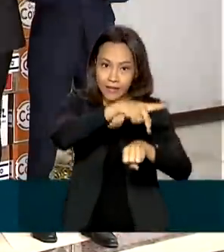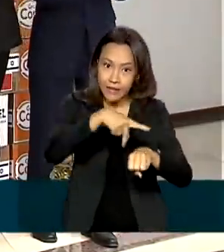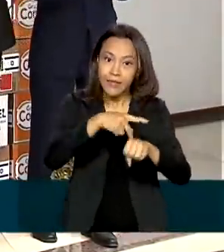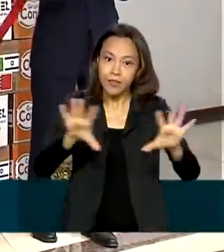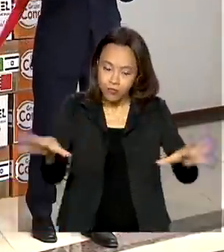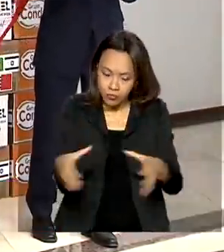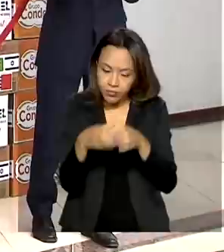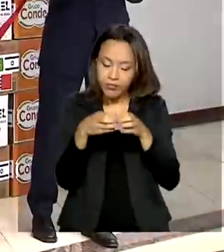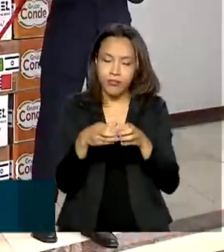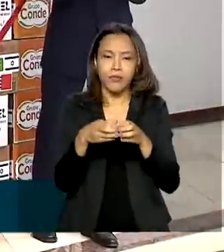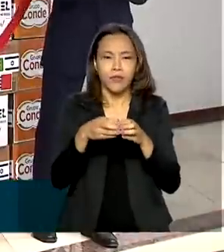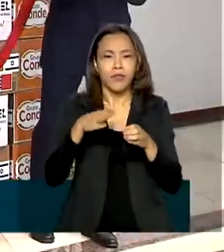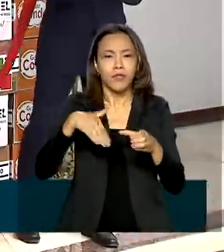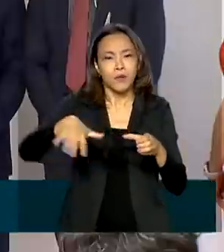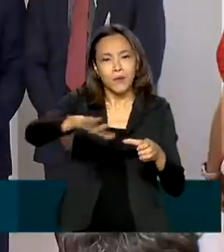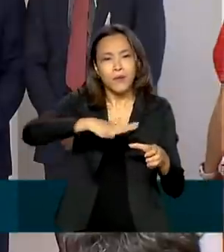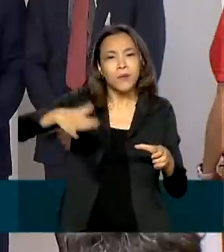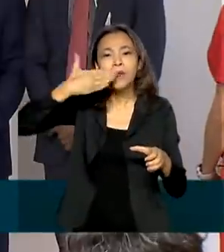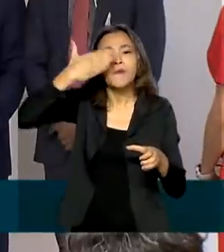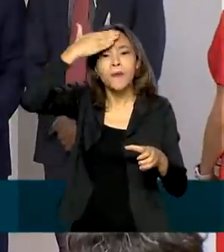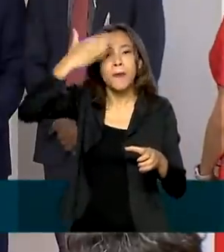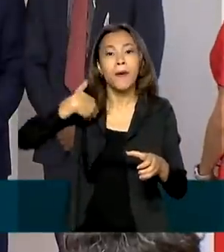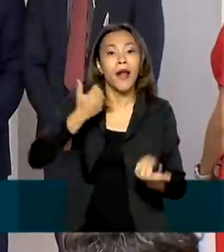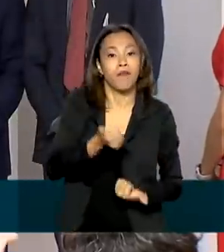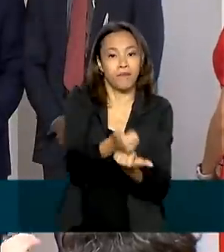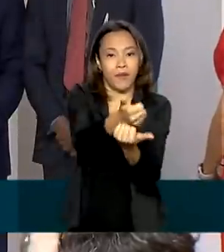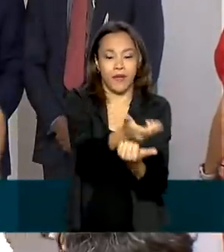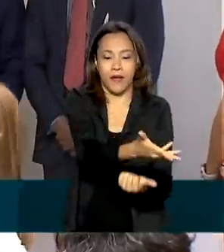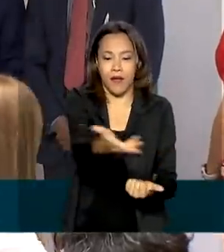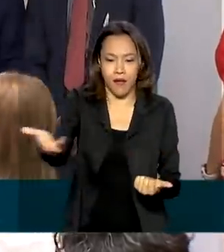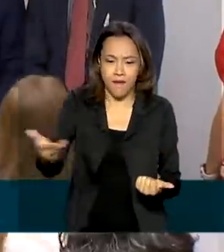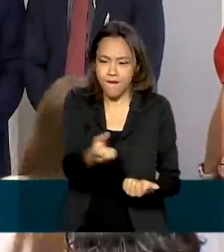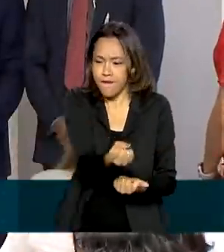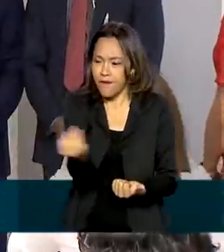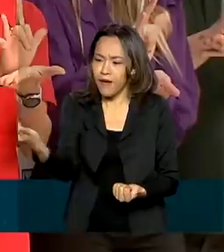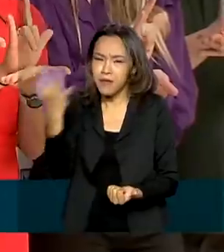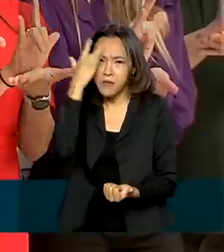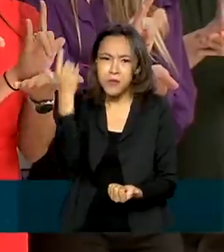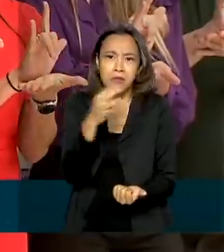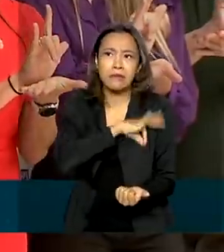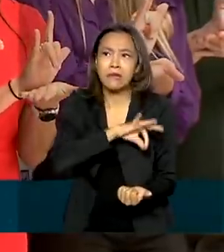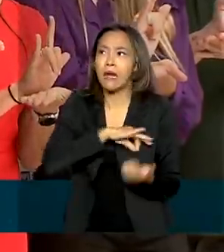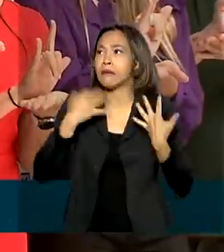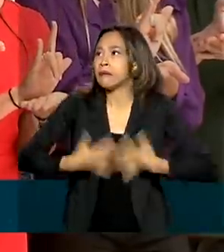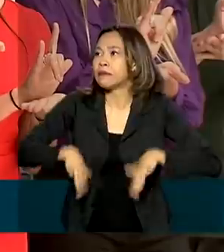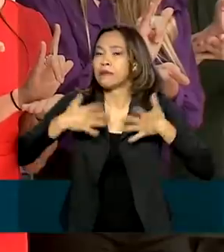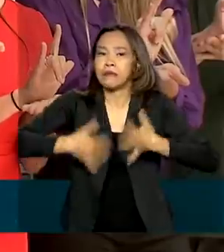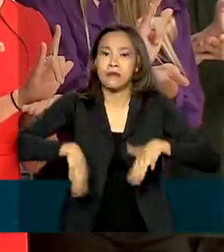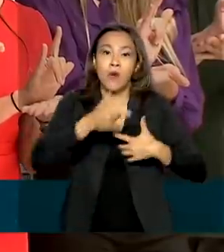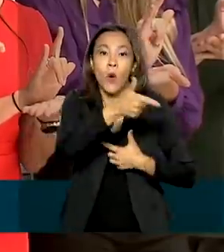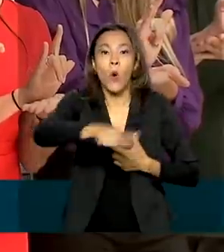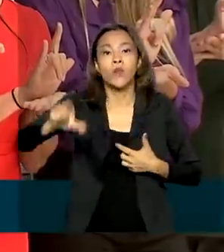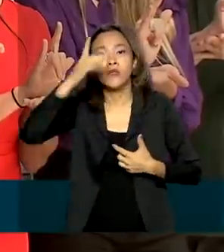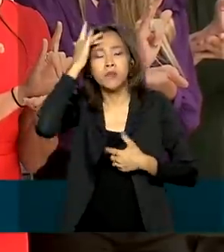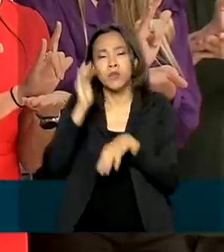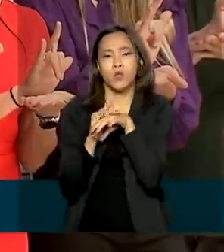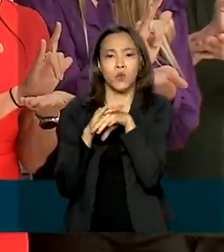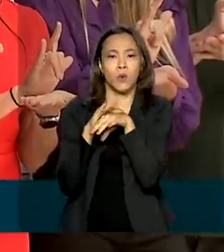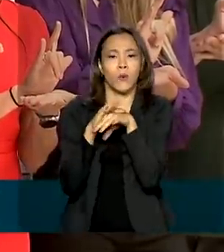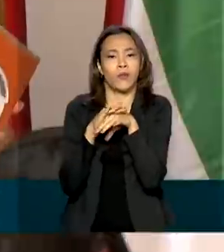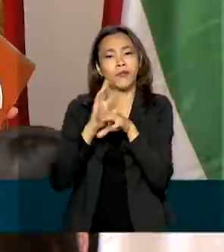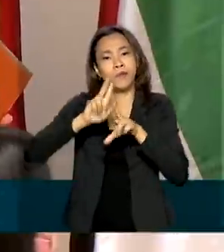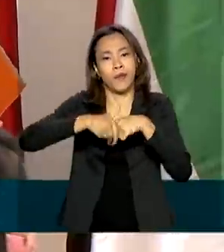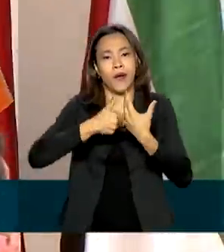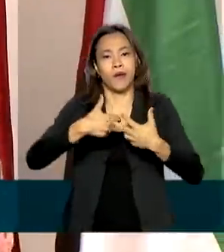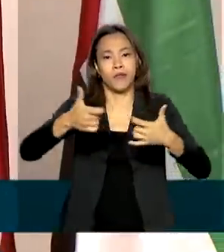nesse período mais crítico da pandemia, quando várias pessoas ficaram sem renda e outras adoeceram de